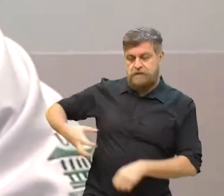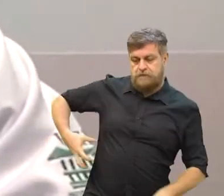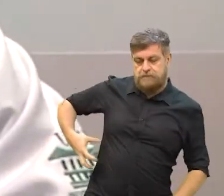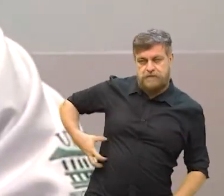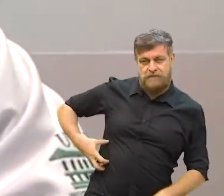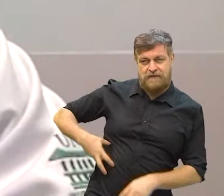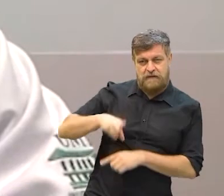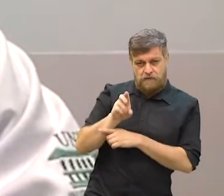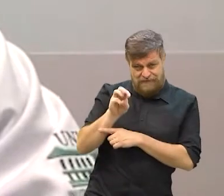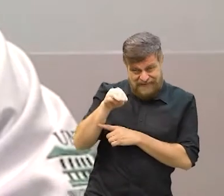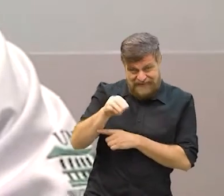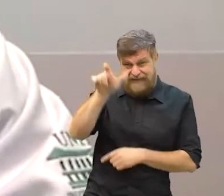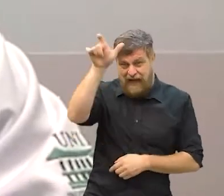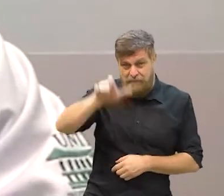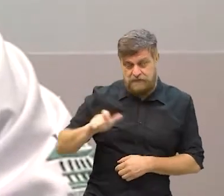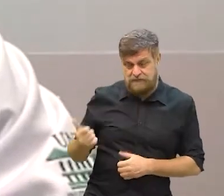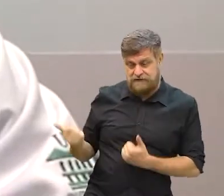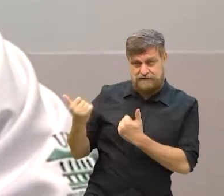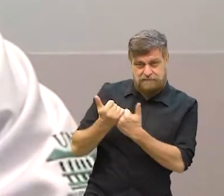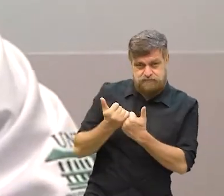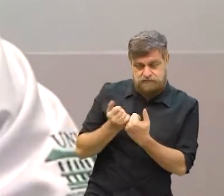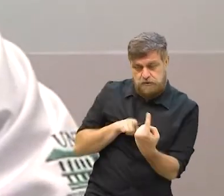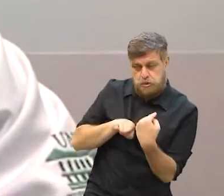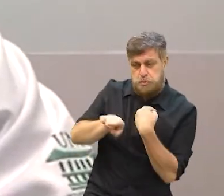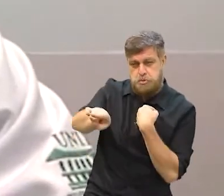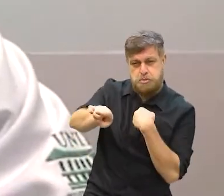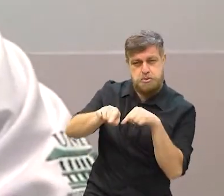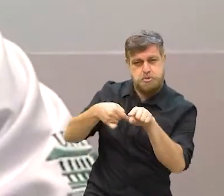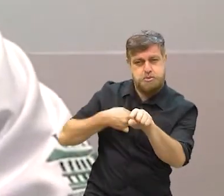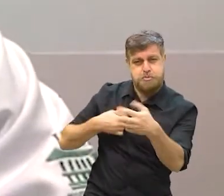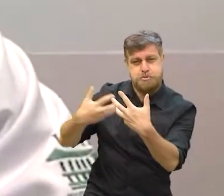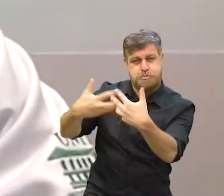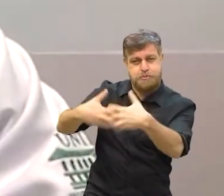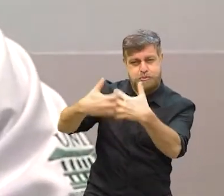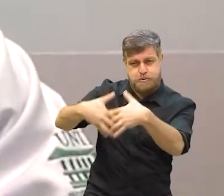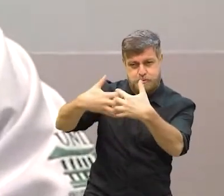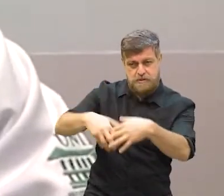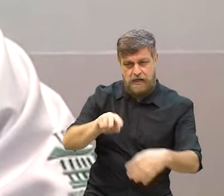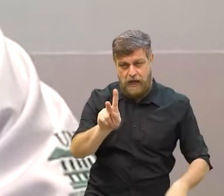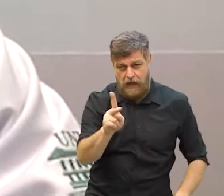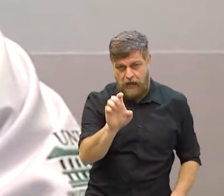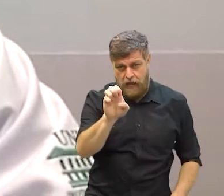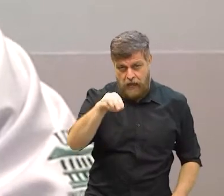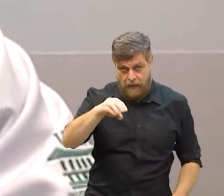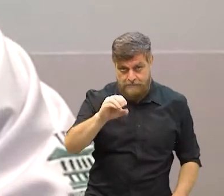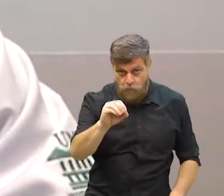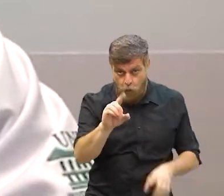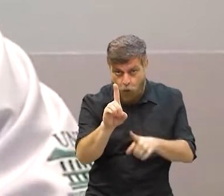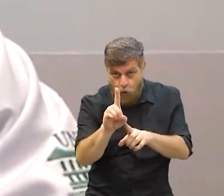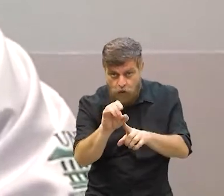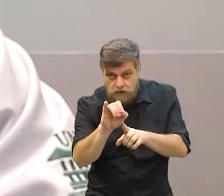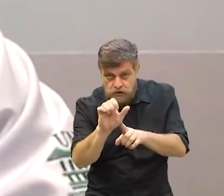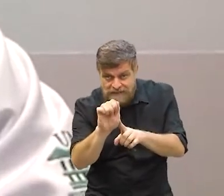renal terminal, ou seja, aquelas pessoas que precisam de fazer hemodiálise, é o diabetes. De longe, né, depois da hipertensão, outras doenças,